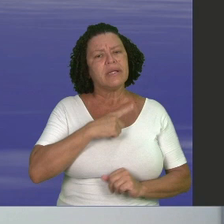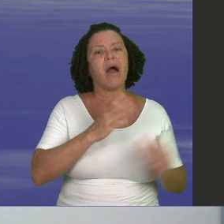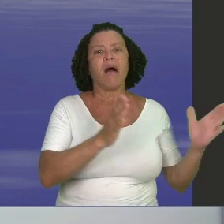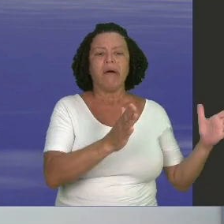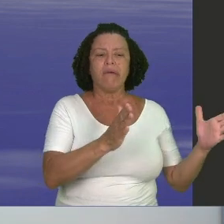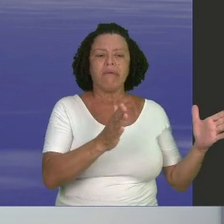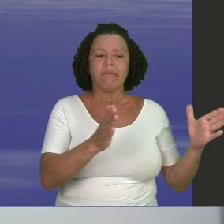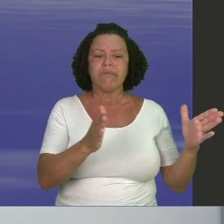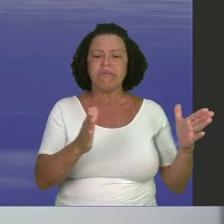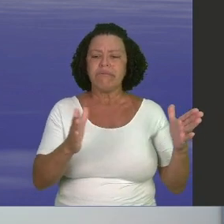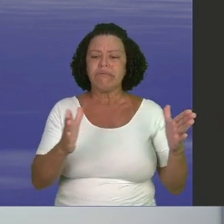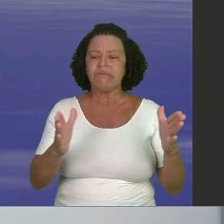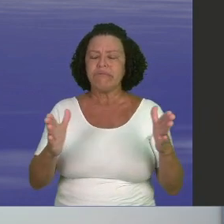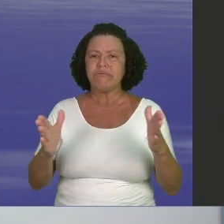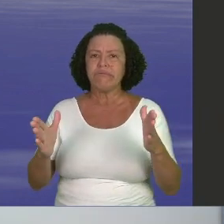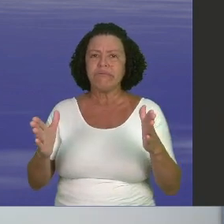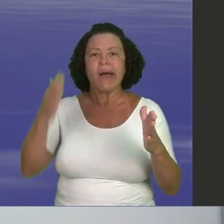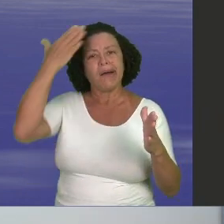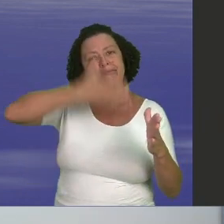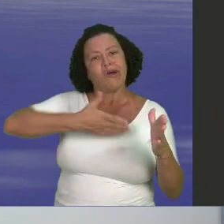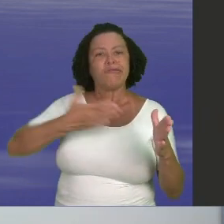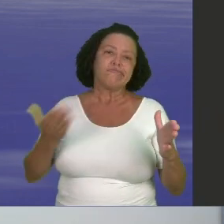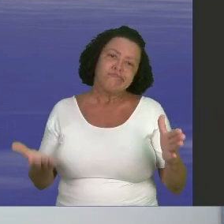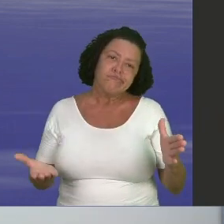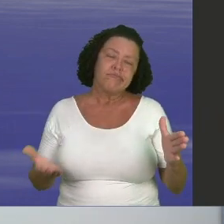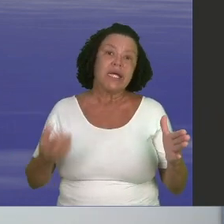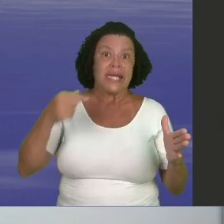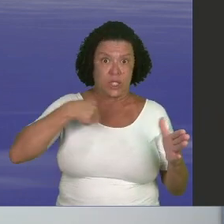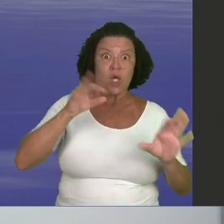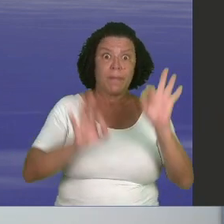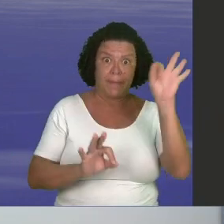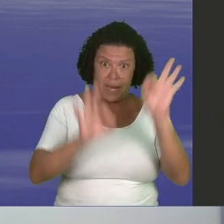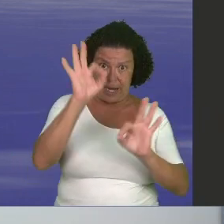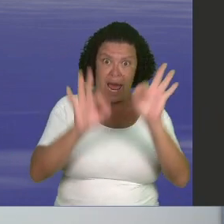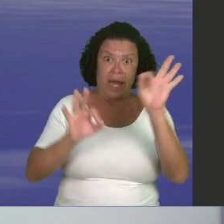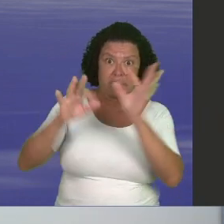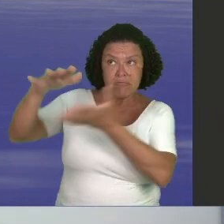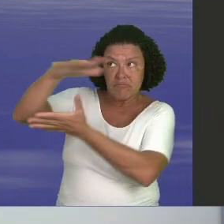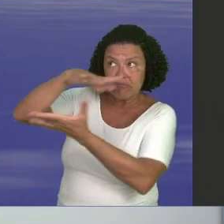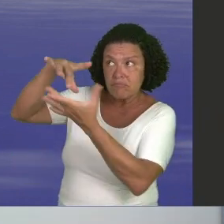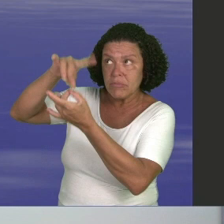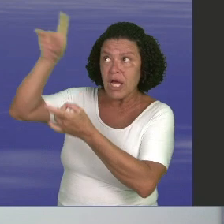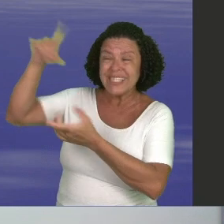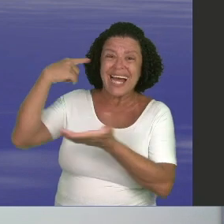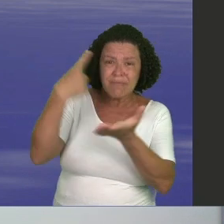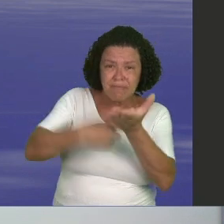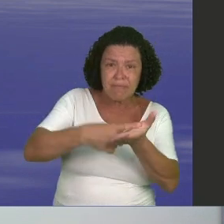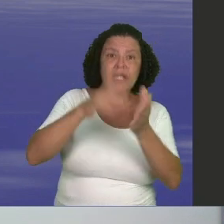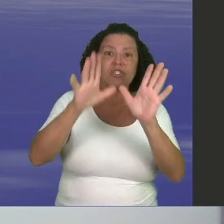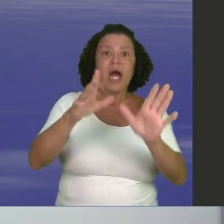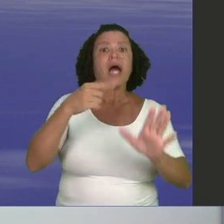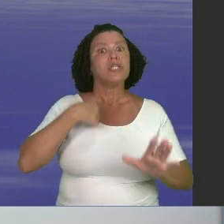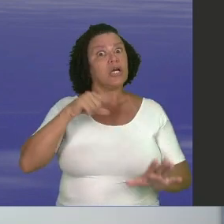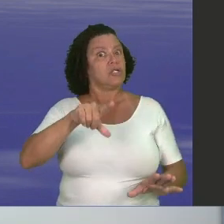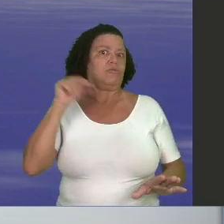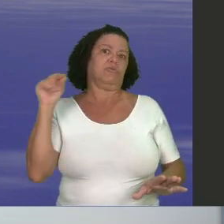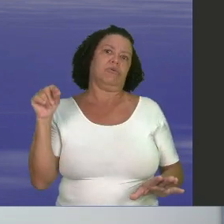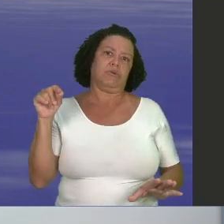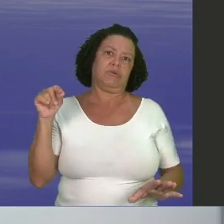por certas provas, que no nosso planejamento nós planejamos isso.